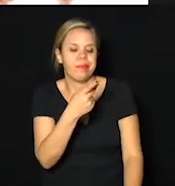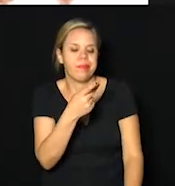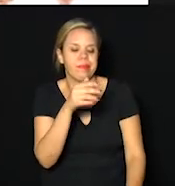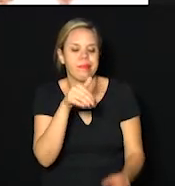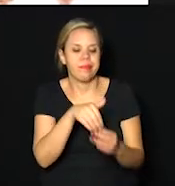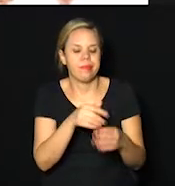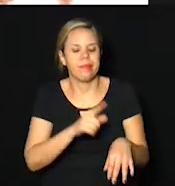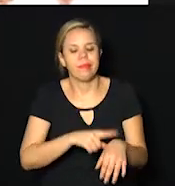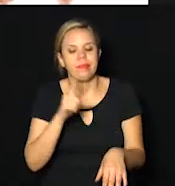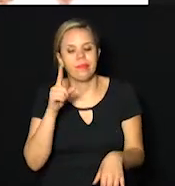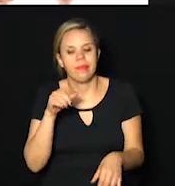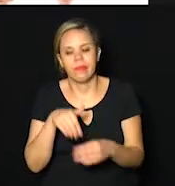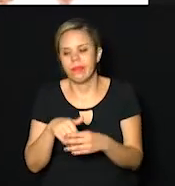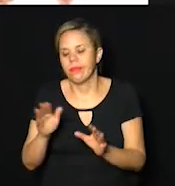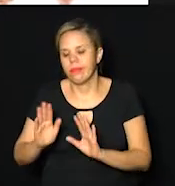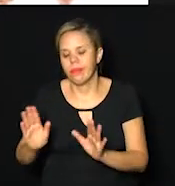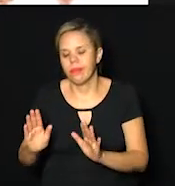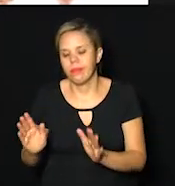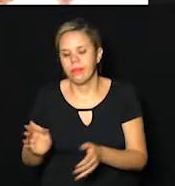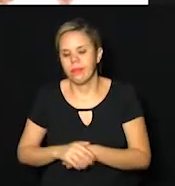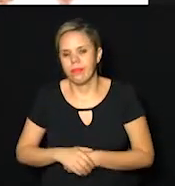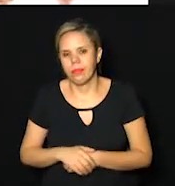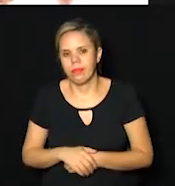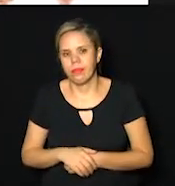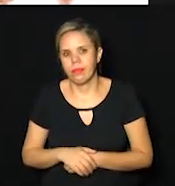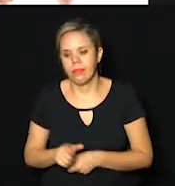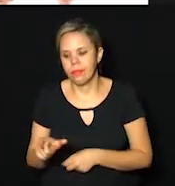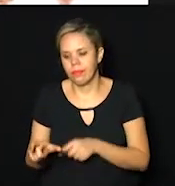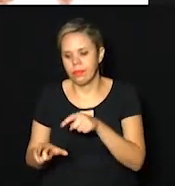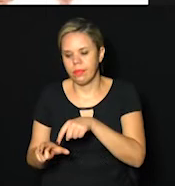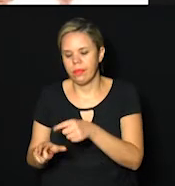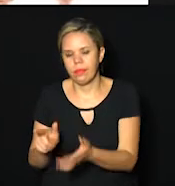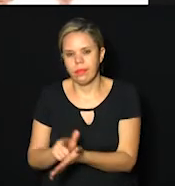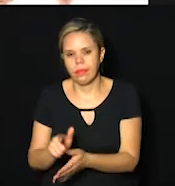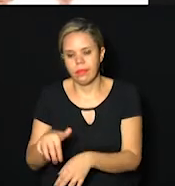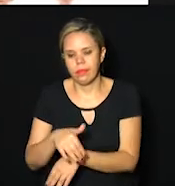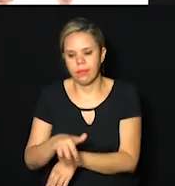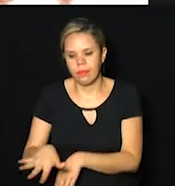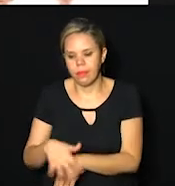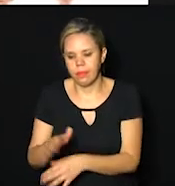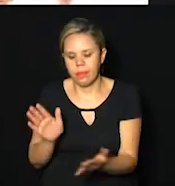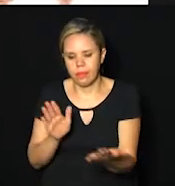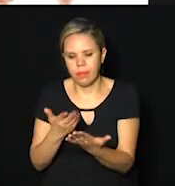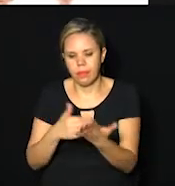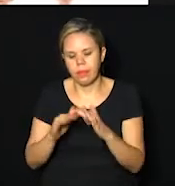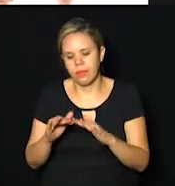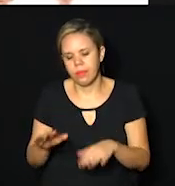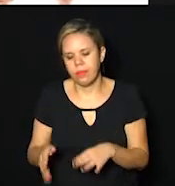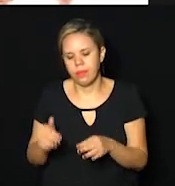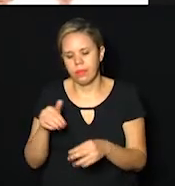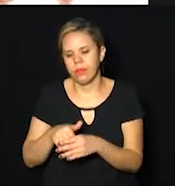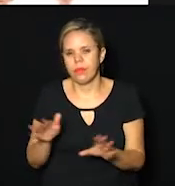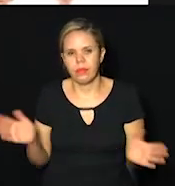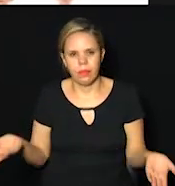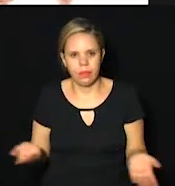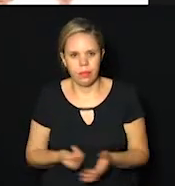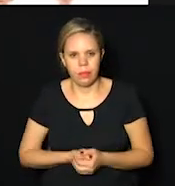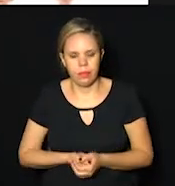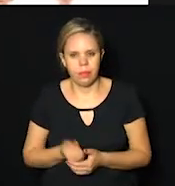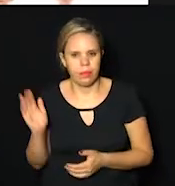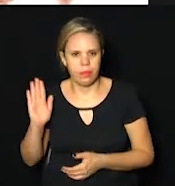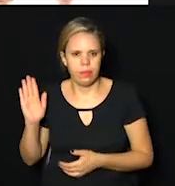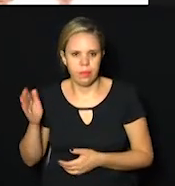na hora da eleição. Pega lá o santinho que está jogado no chão, na frente da escola e vota naquele